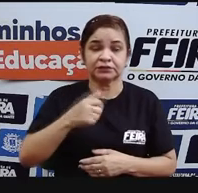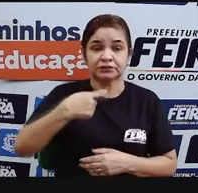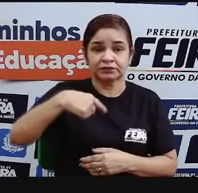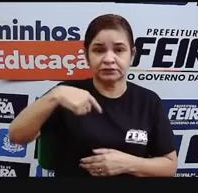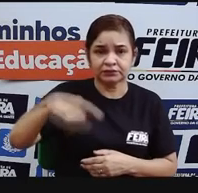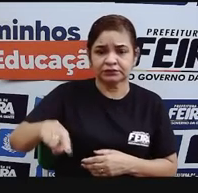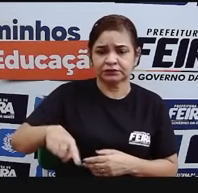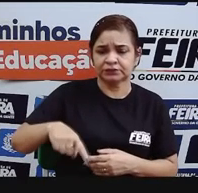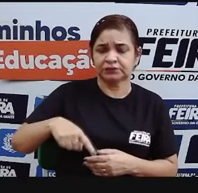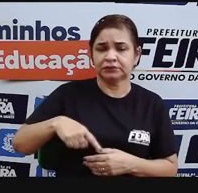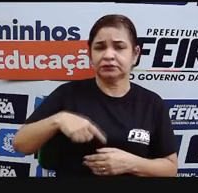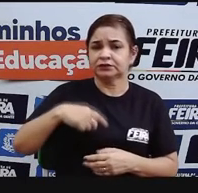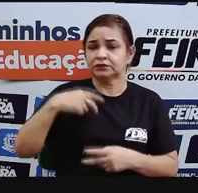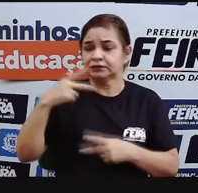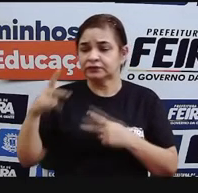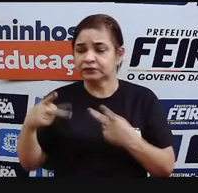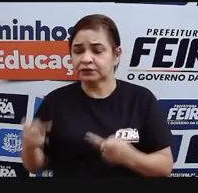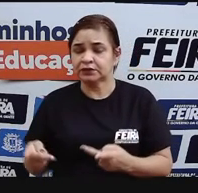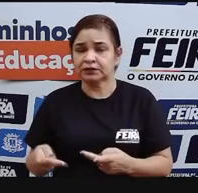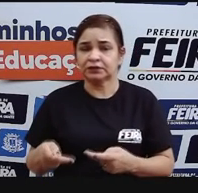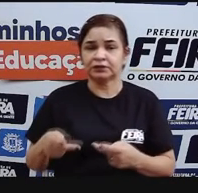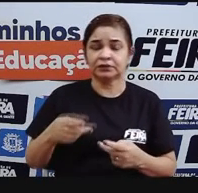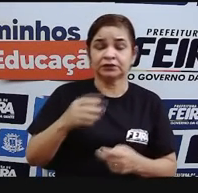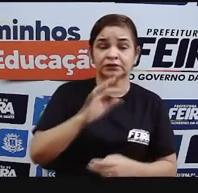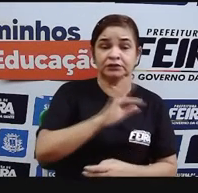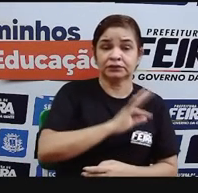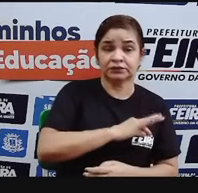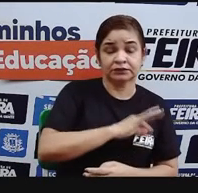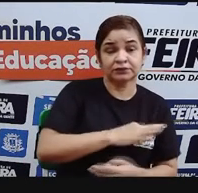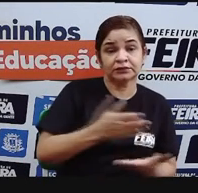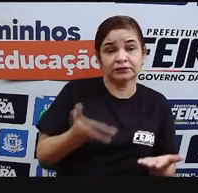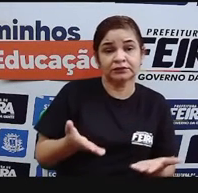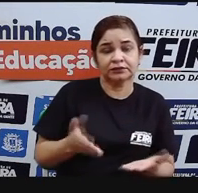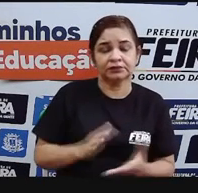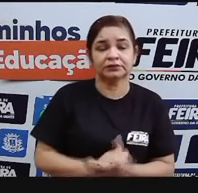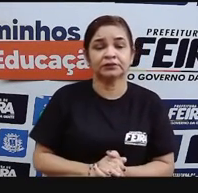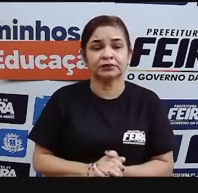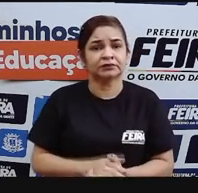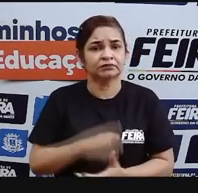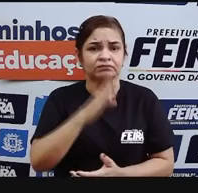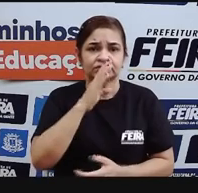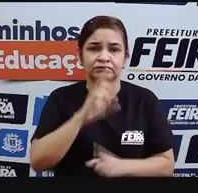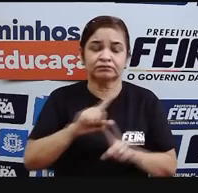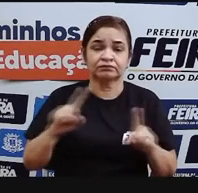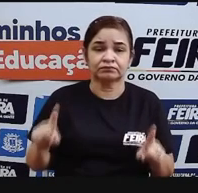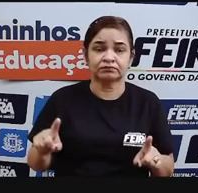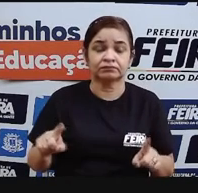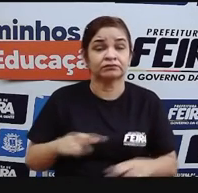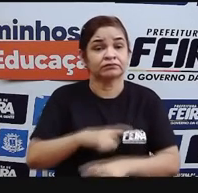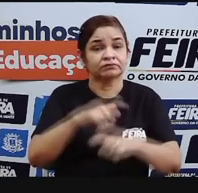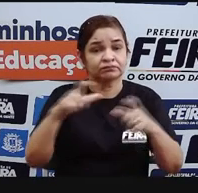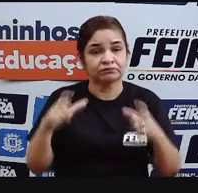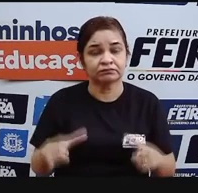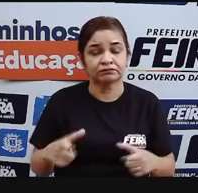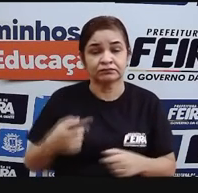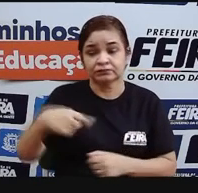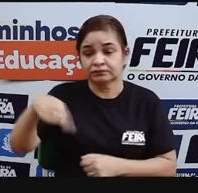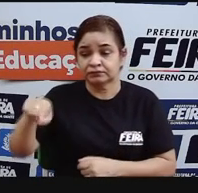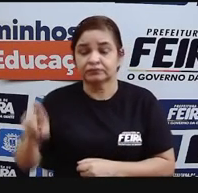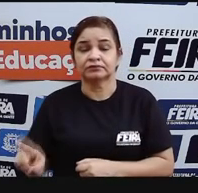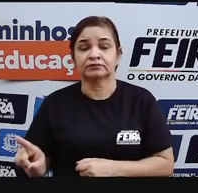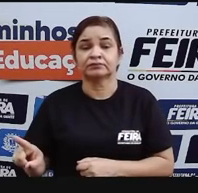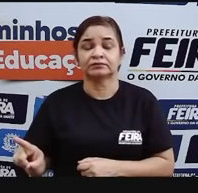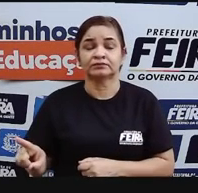sempre existiu. O diferencial é que hoje as mulheres têm espaço e lugar para